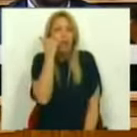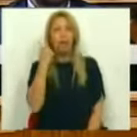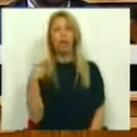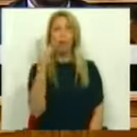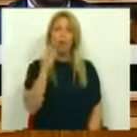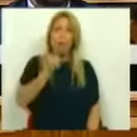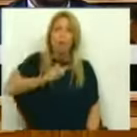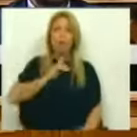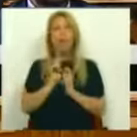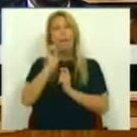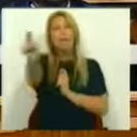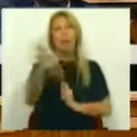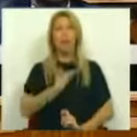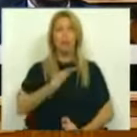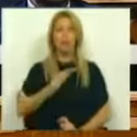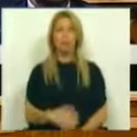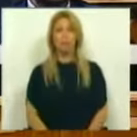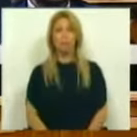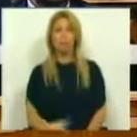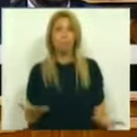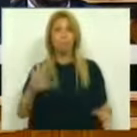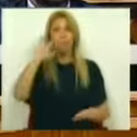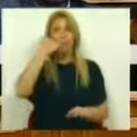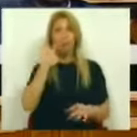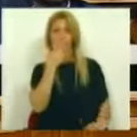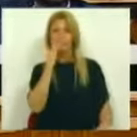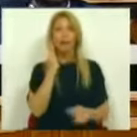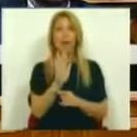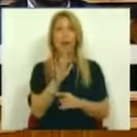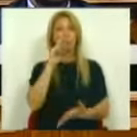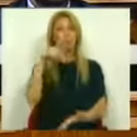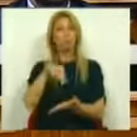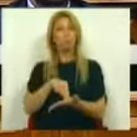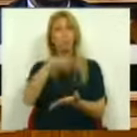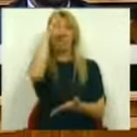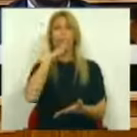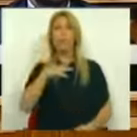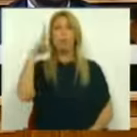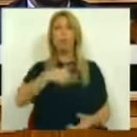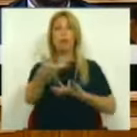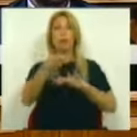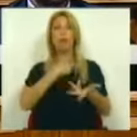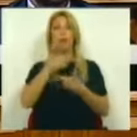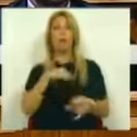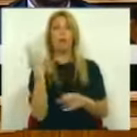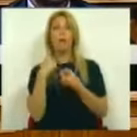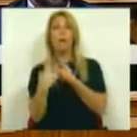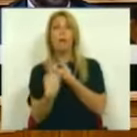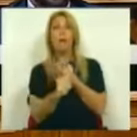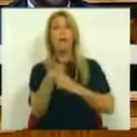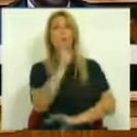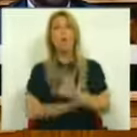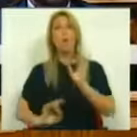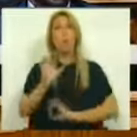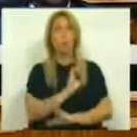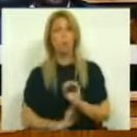dívida, colocando em causa a postura do governo português na sua relação com os nossos parceiros europeus.